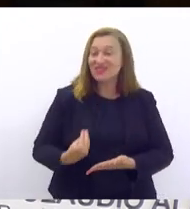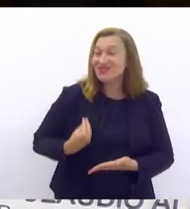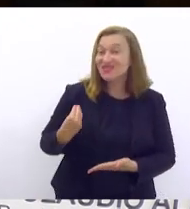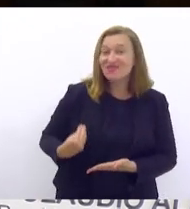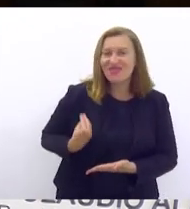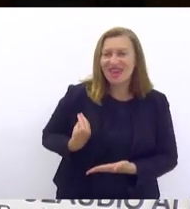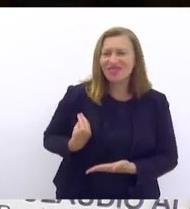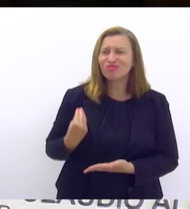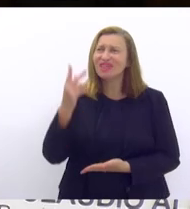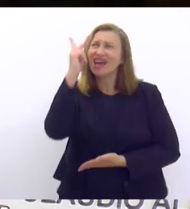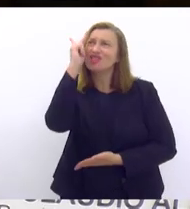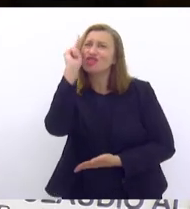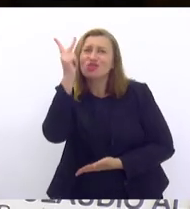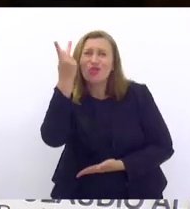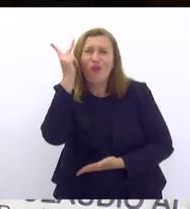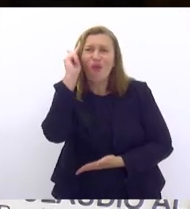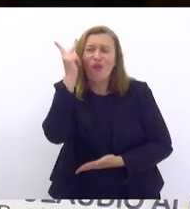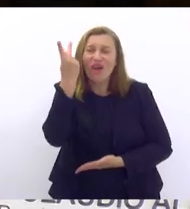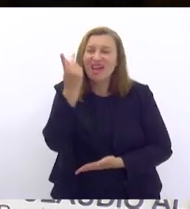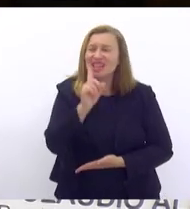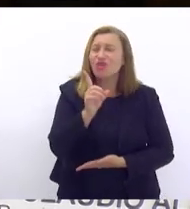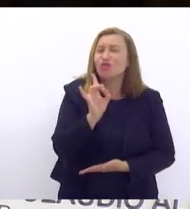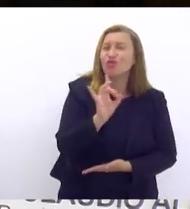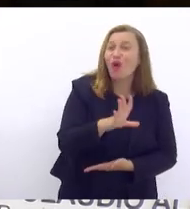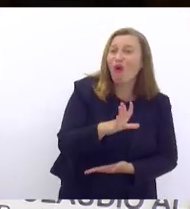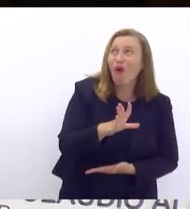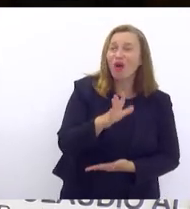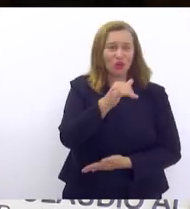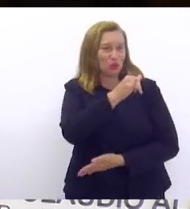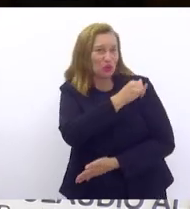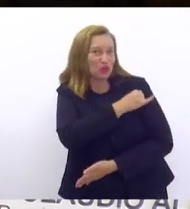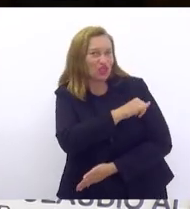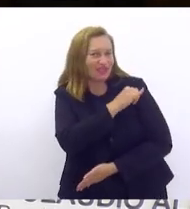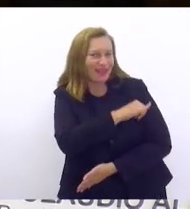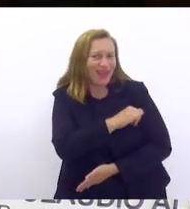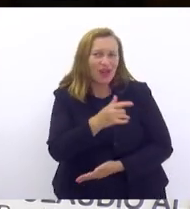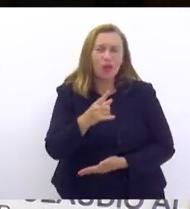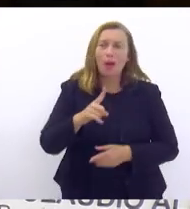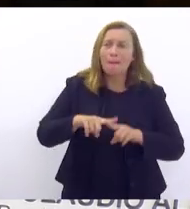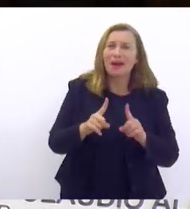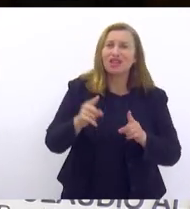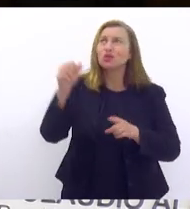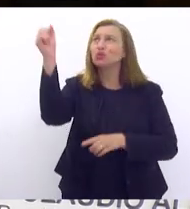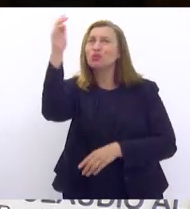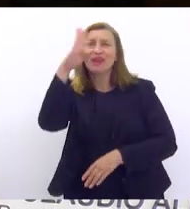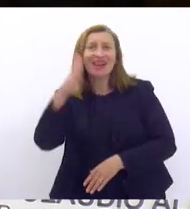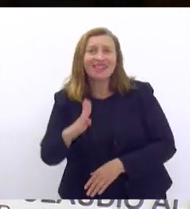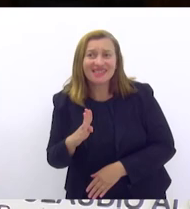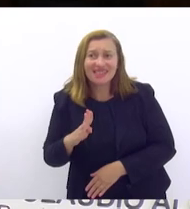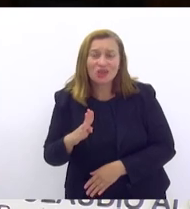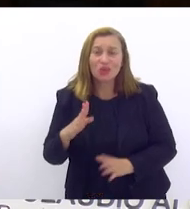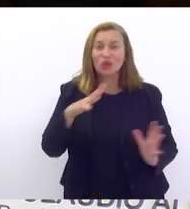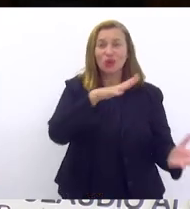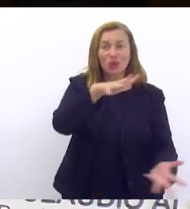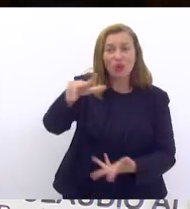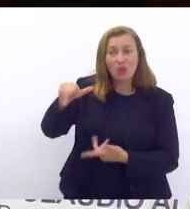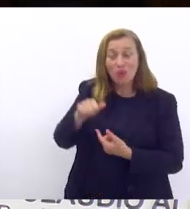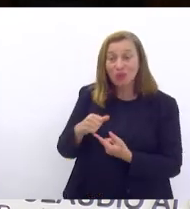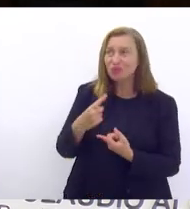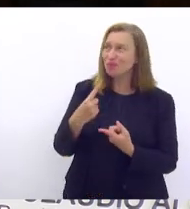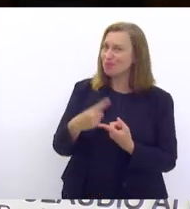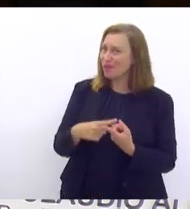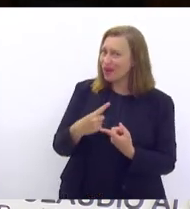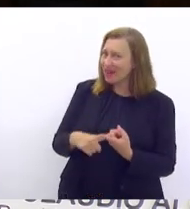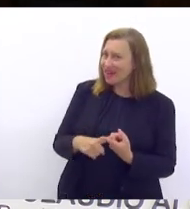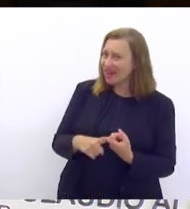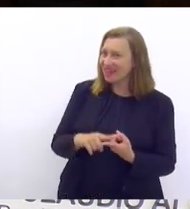da história, não só do Rio de Janeiro, mas do Brasil e no mundo, por que não